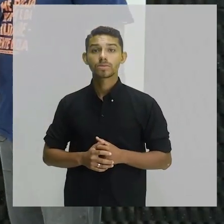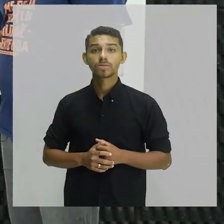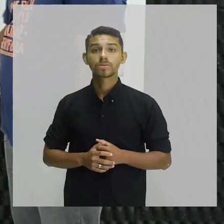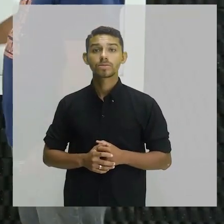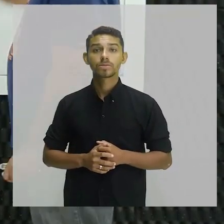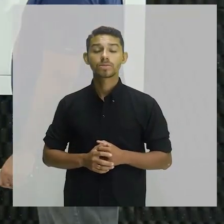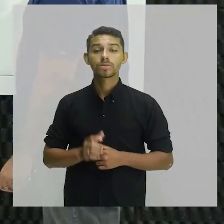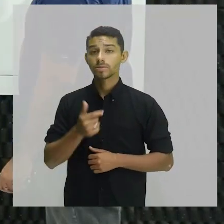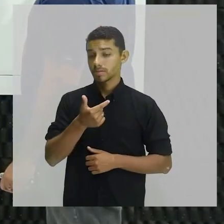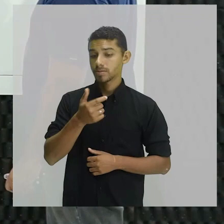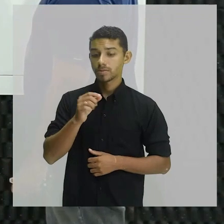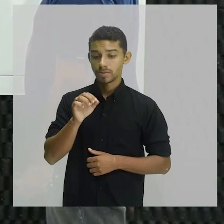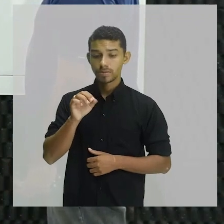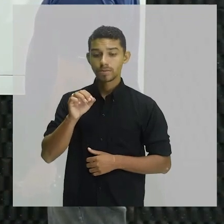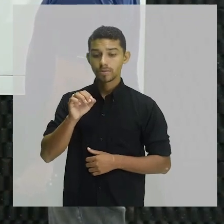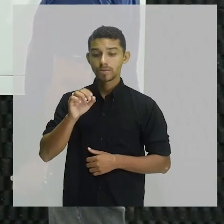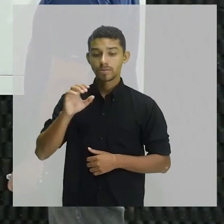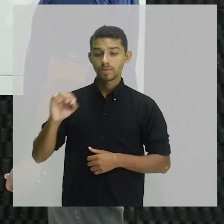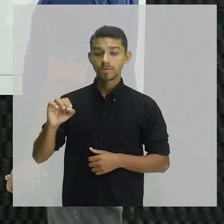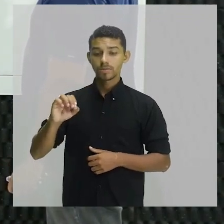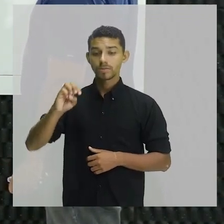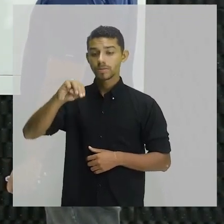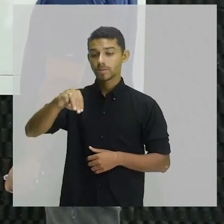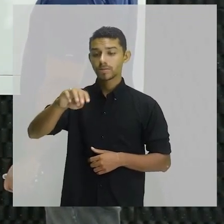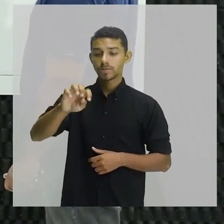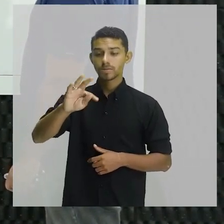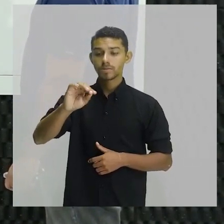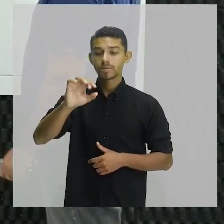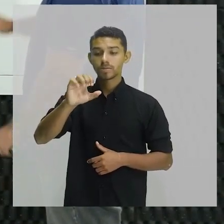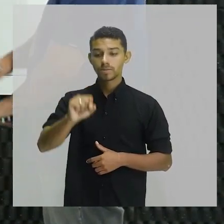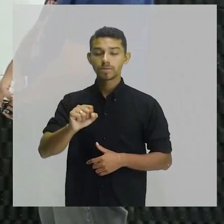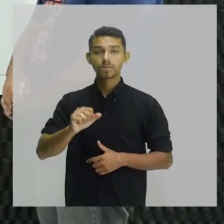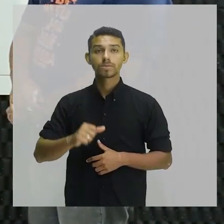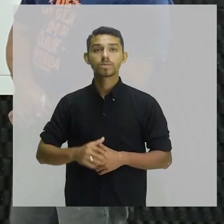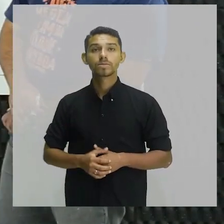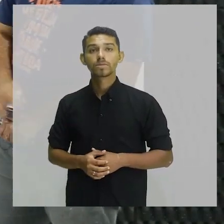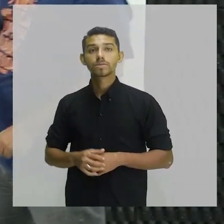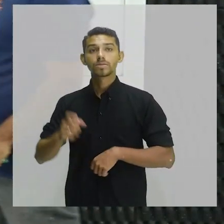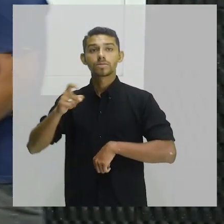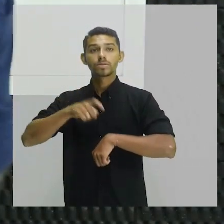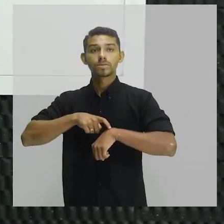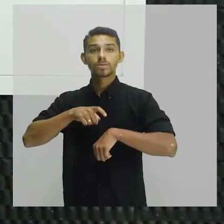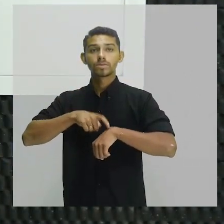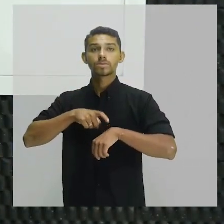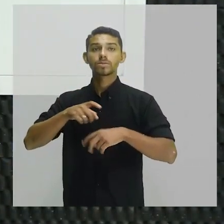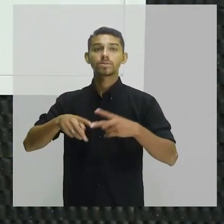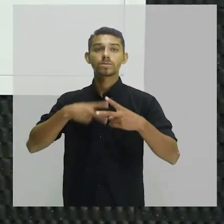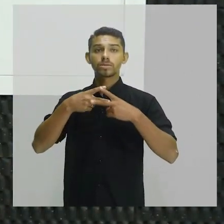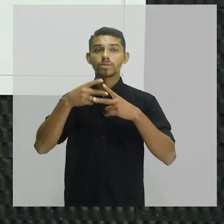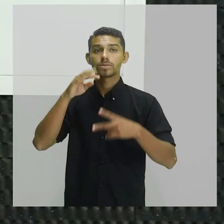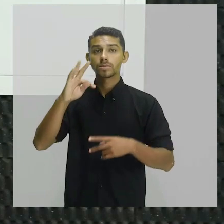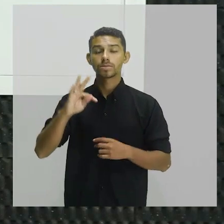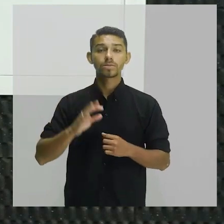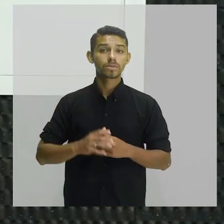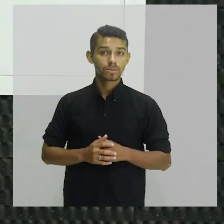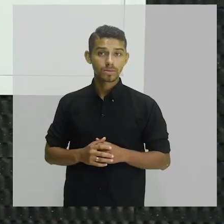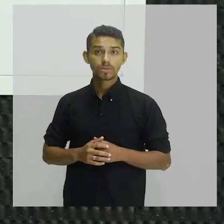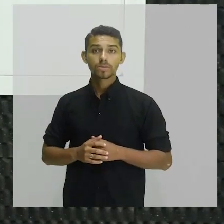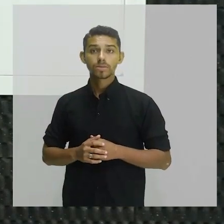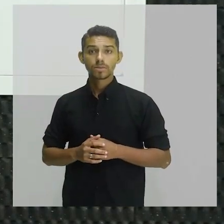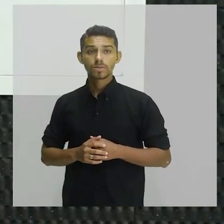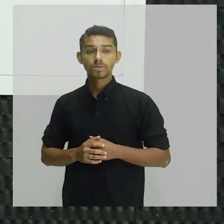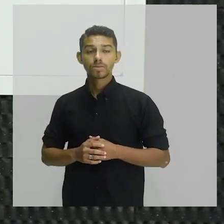200 metros. Então, nós vamos encontrar aqui o tempo, né? Vou chamar de tempo A porque é o tempo que ele